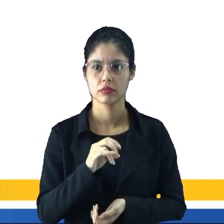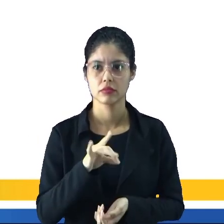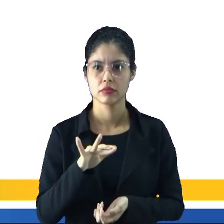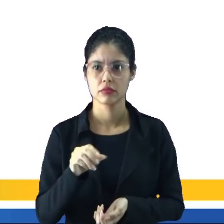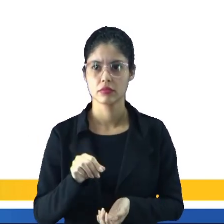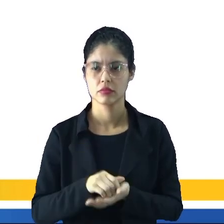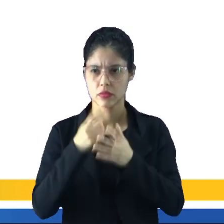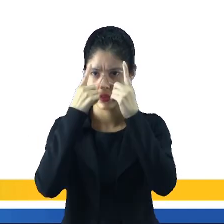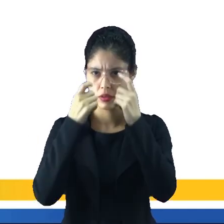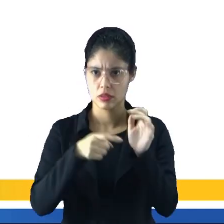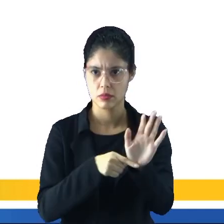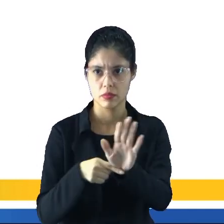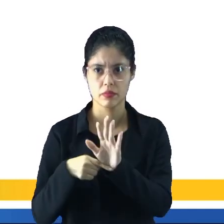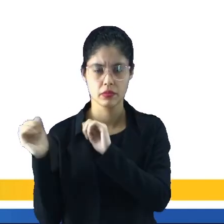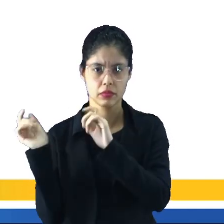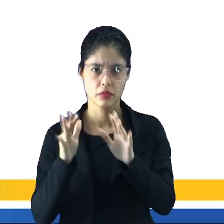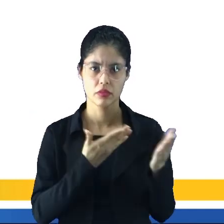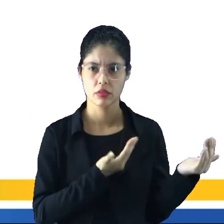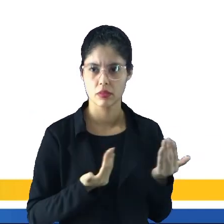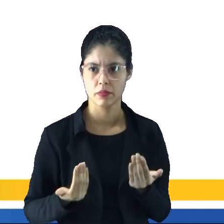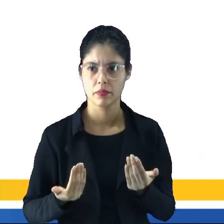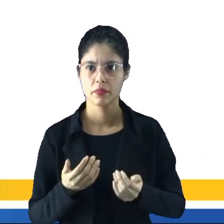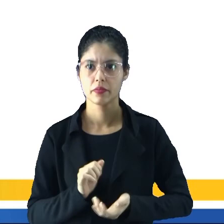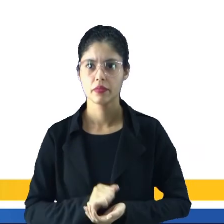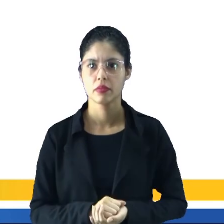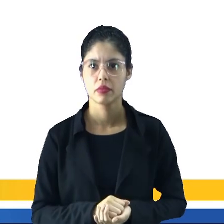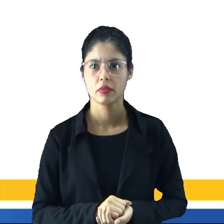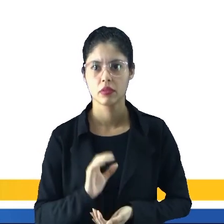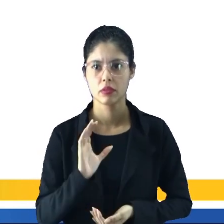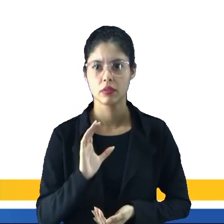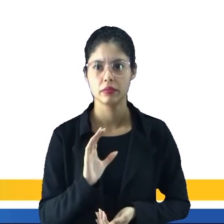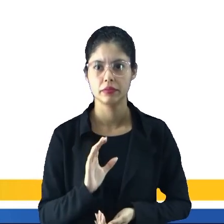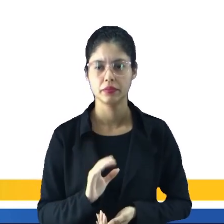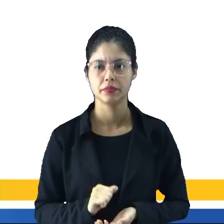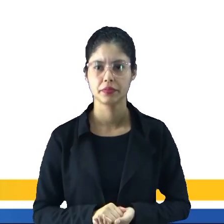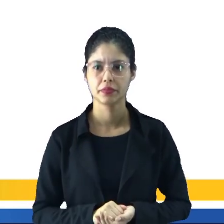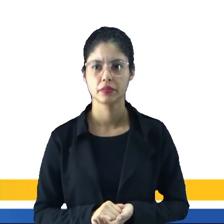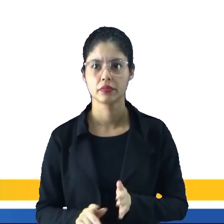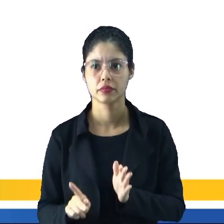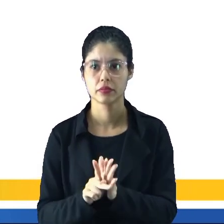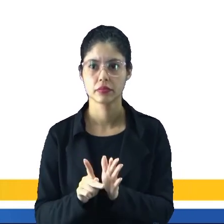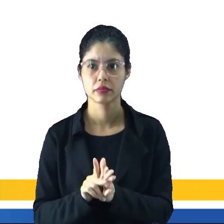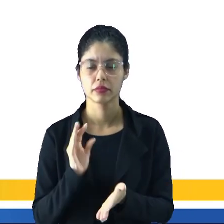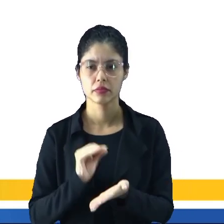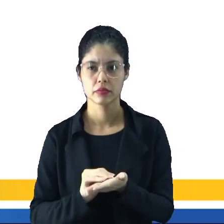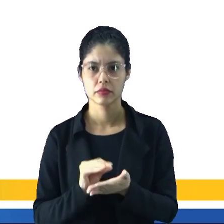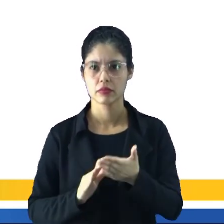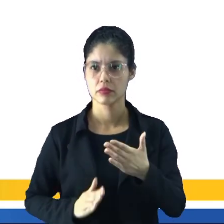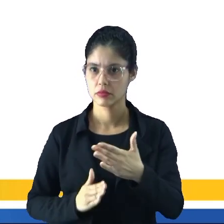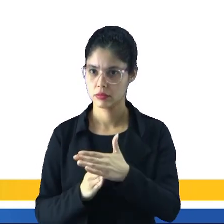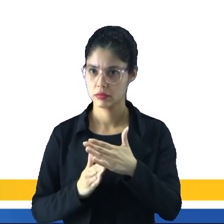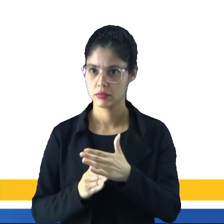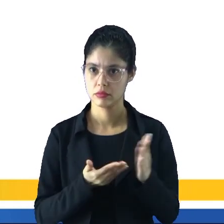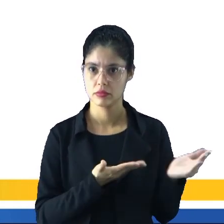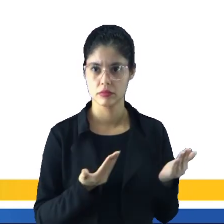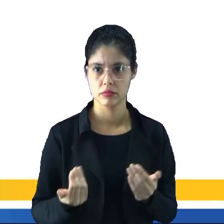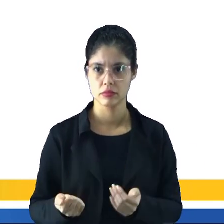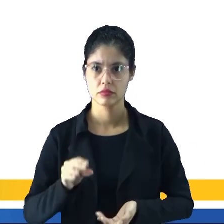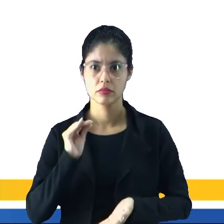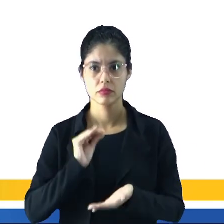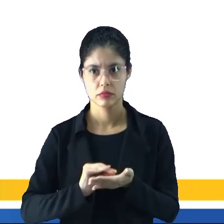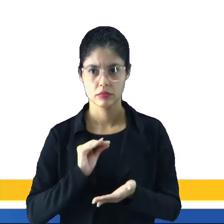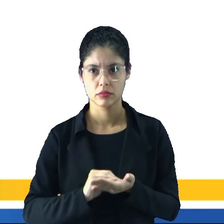as ações agressivas demonstradas nos tumultos pelos jovens. Letra C. Estabelecer relação entre a falta de limite